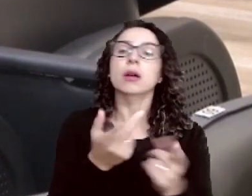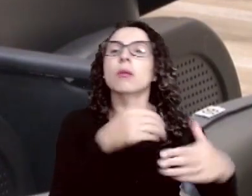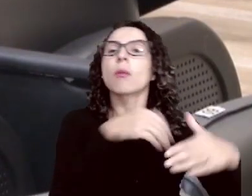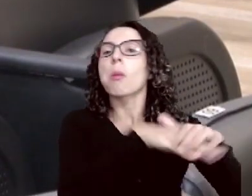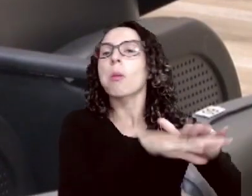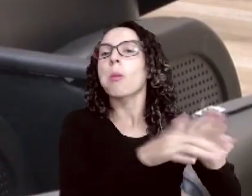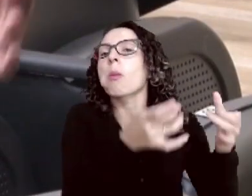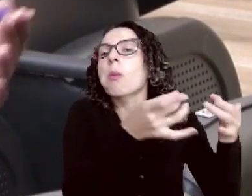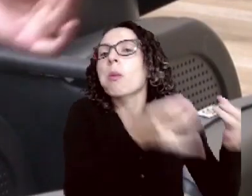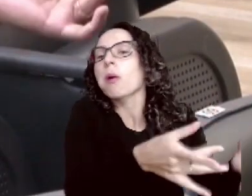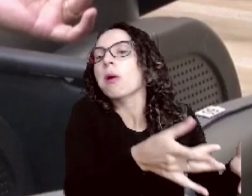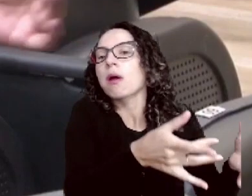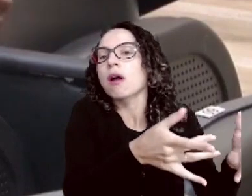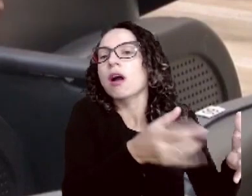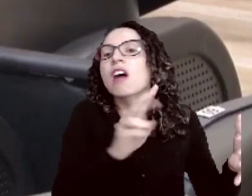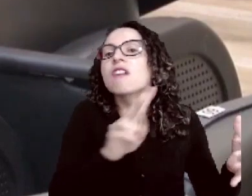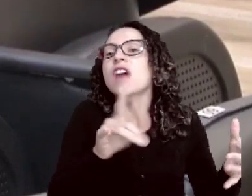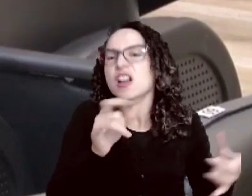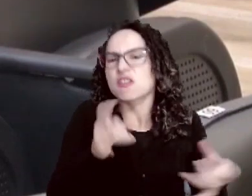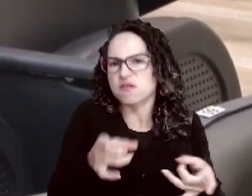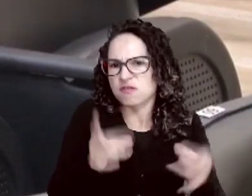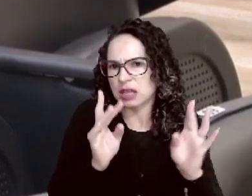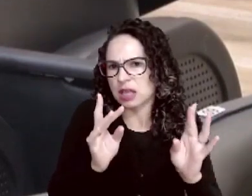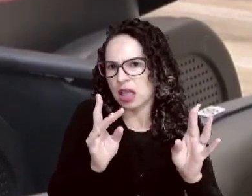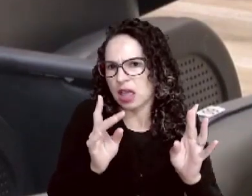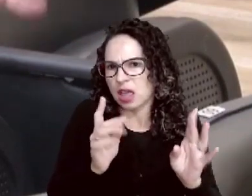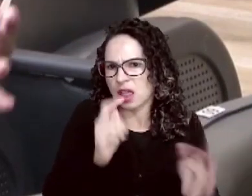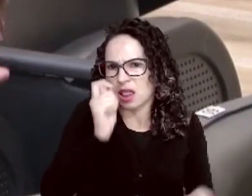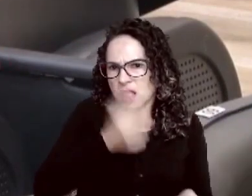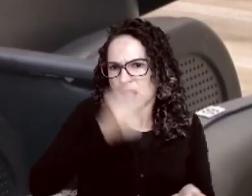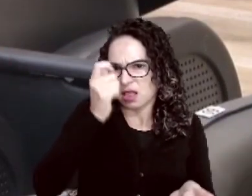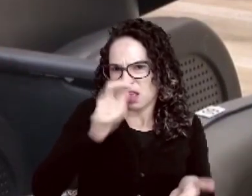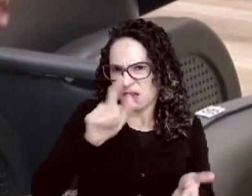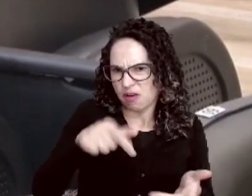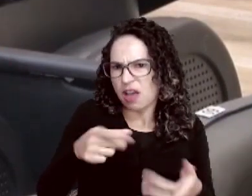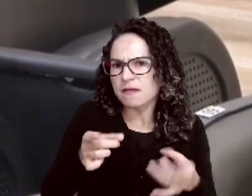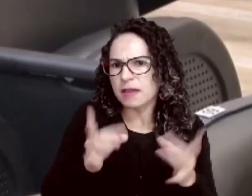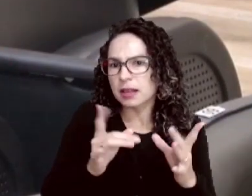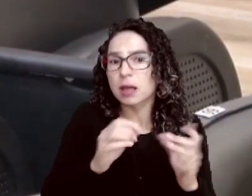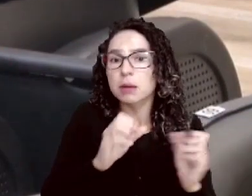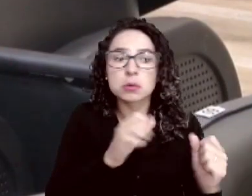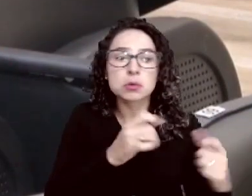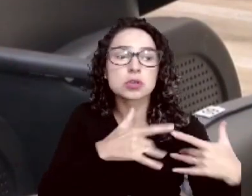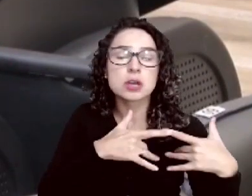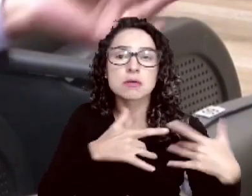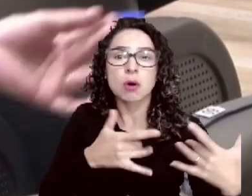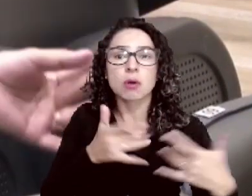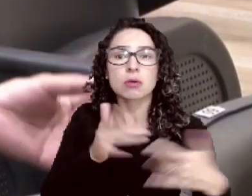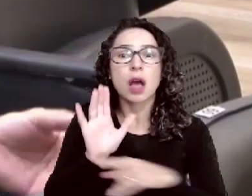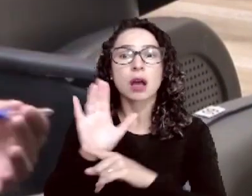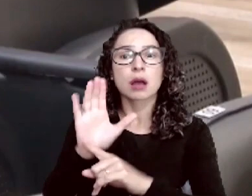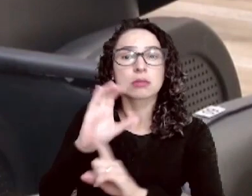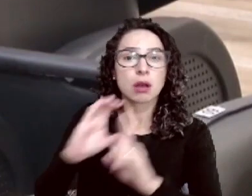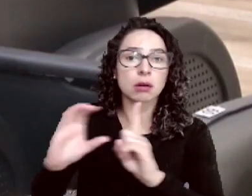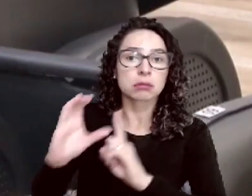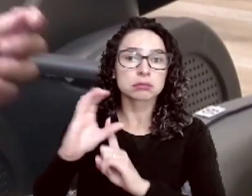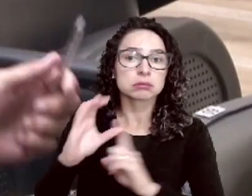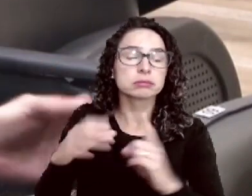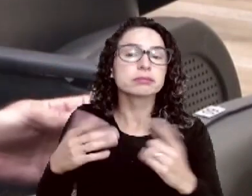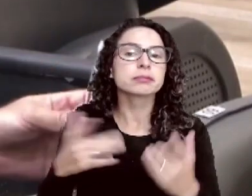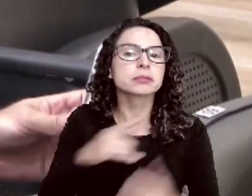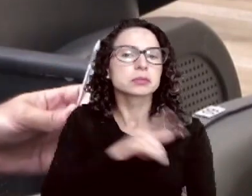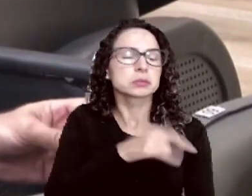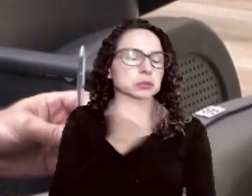Vai fazer leilão? Vai vender a preço de banana isso? Sendo que daria para ser usado pela comunidade? Então, foi muito bom